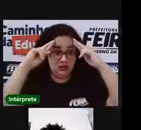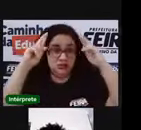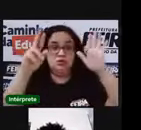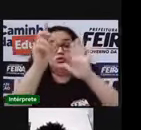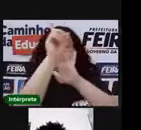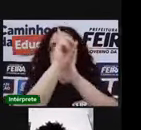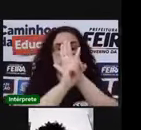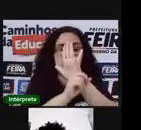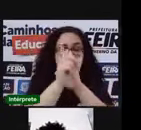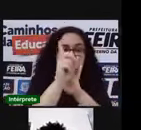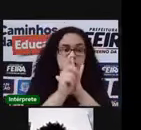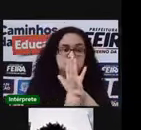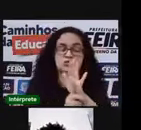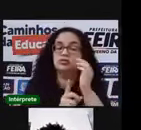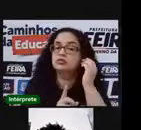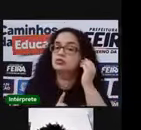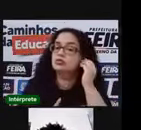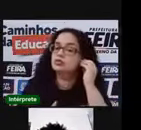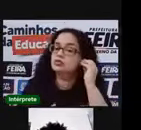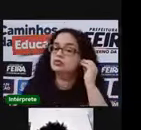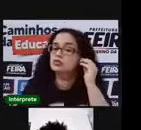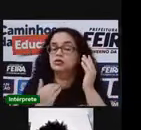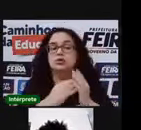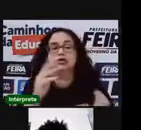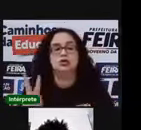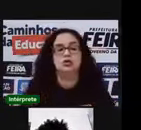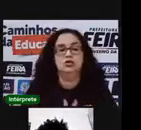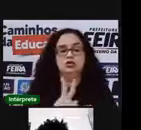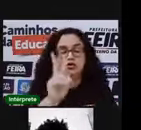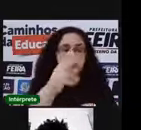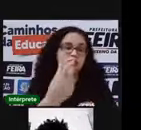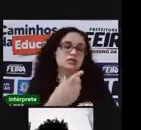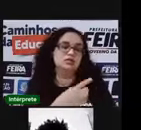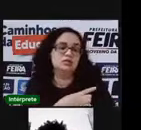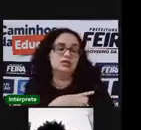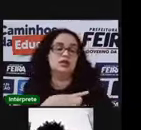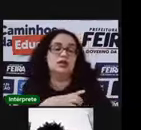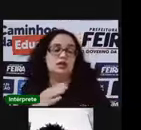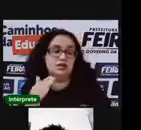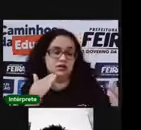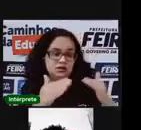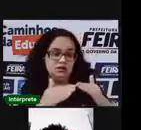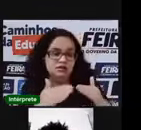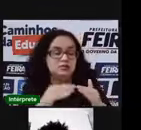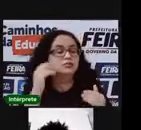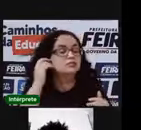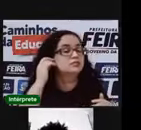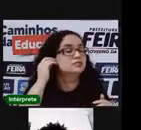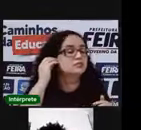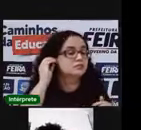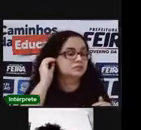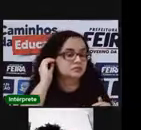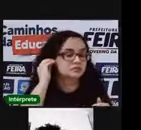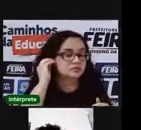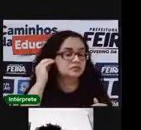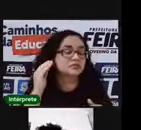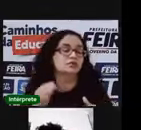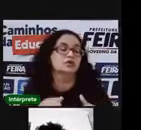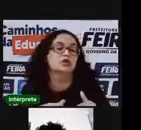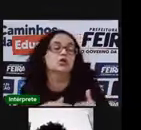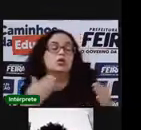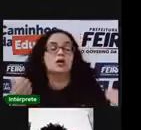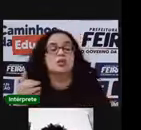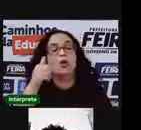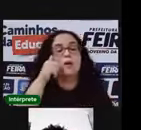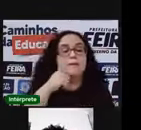direitos, as hierarquias, os valores que existem na minha casa, no meu lar. Eu estou sendo solidário. Quando o pai e a